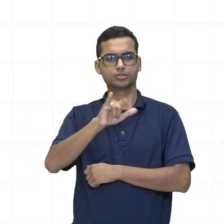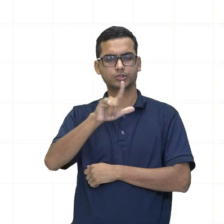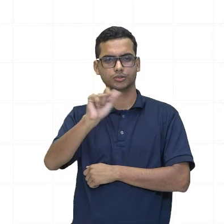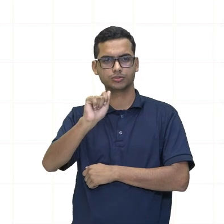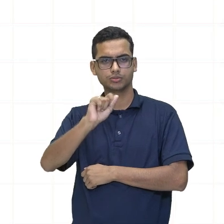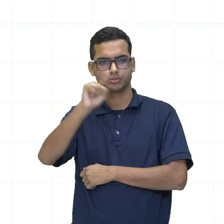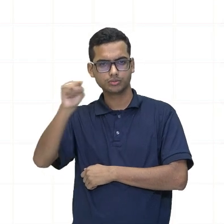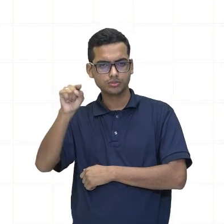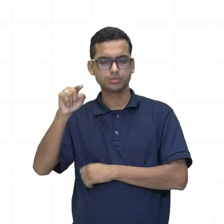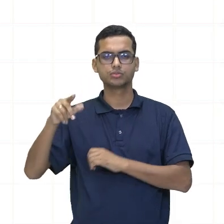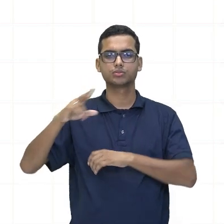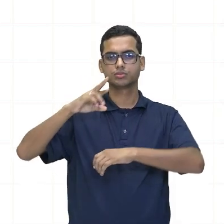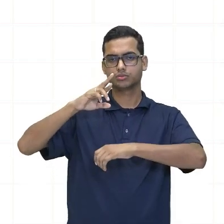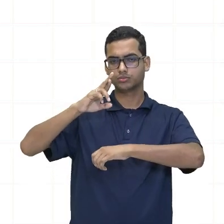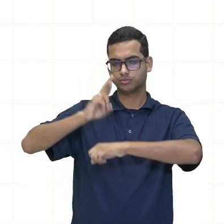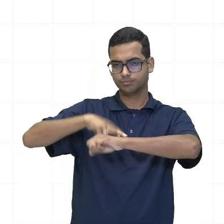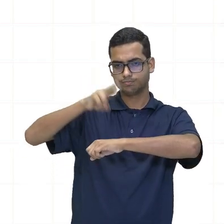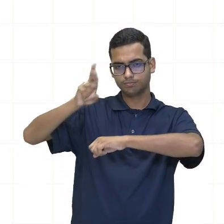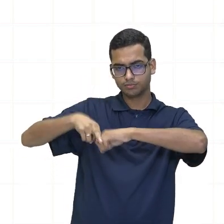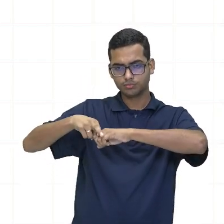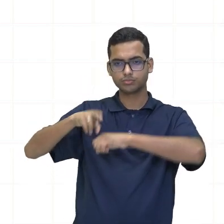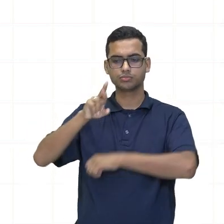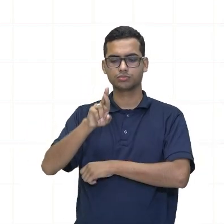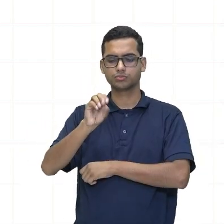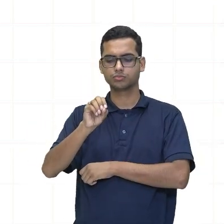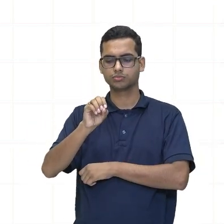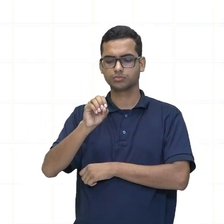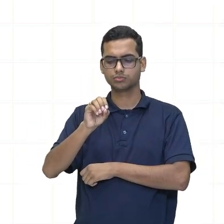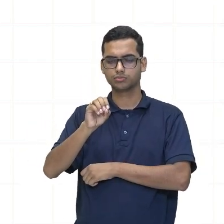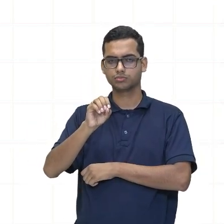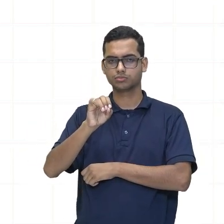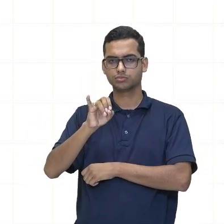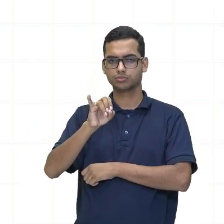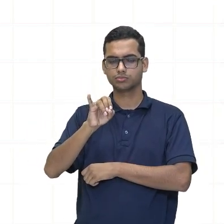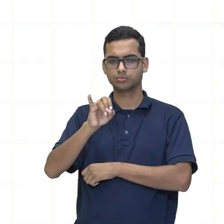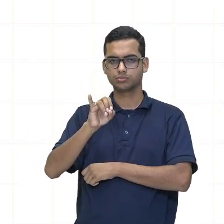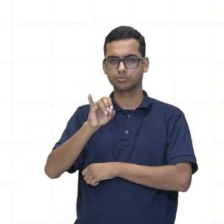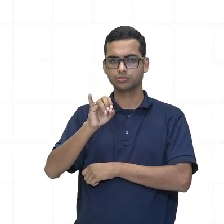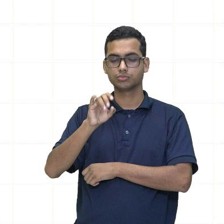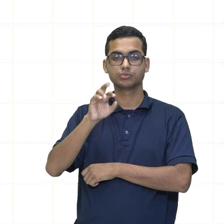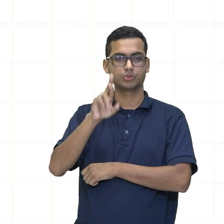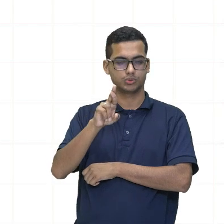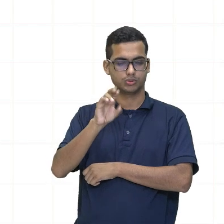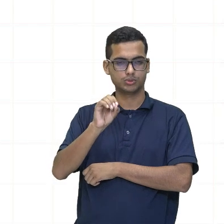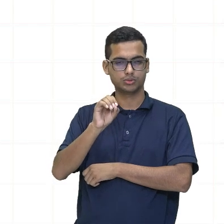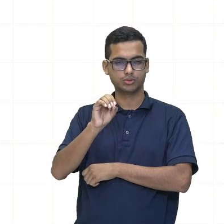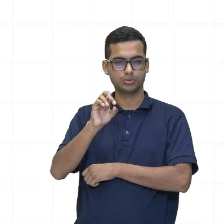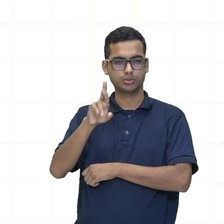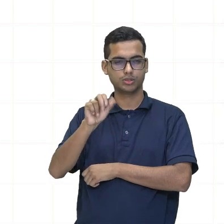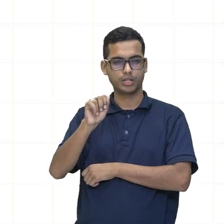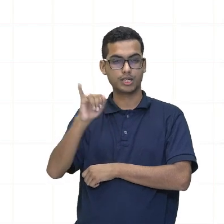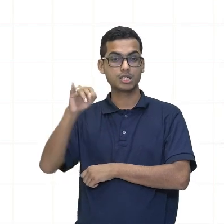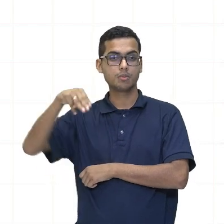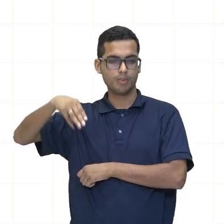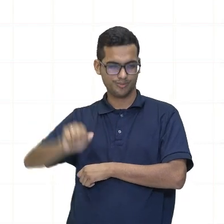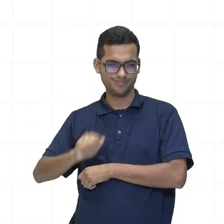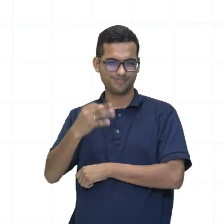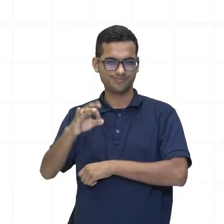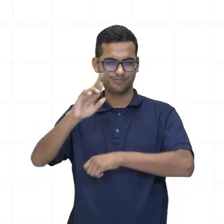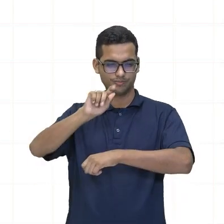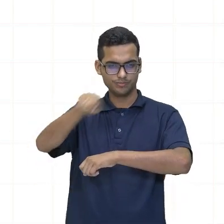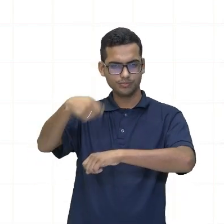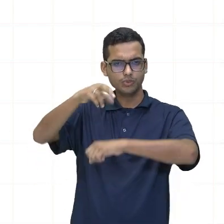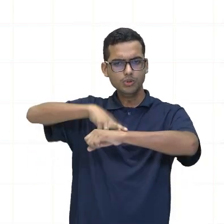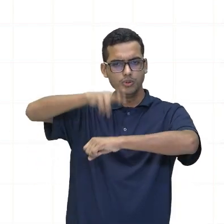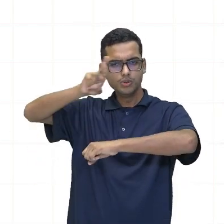é o ponto extremo ao norte do território brasileiro. O ponto extremo ao sul do território brasileiro